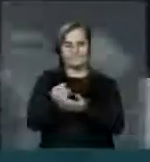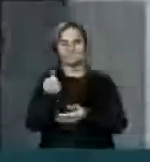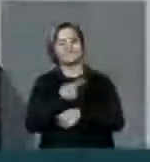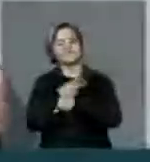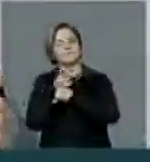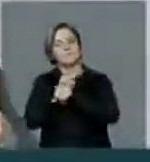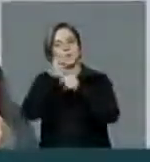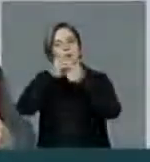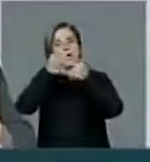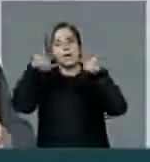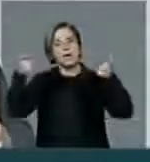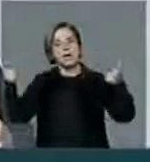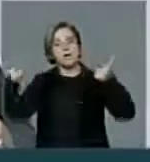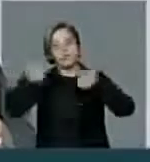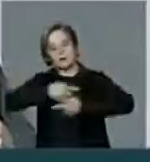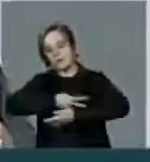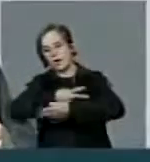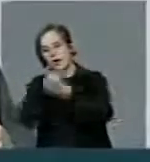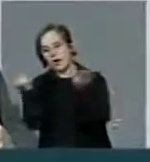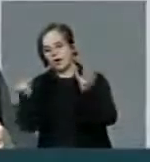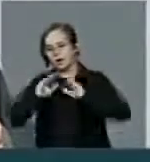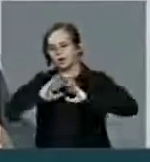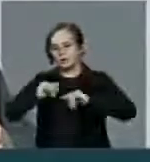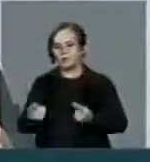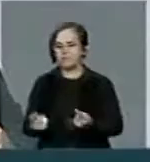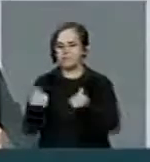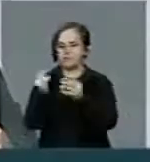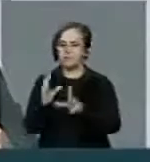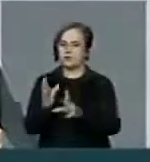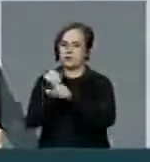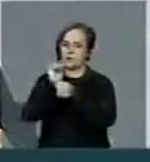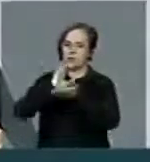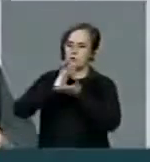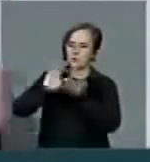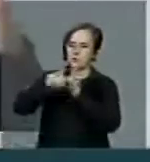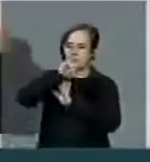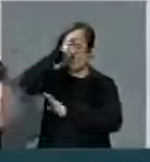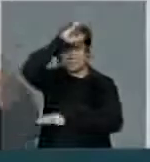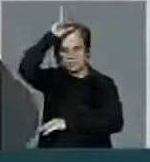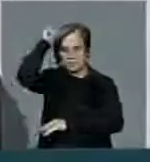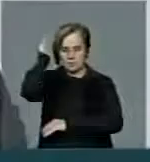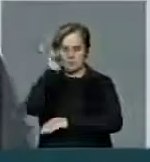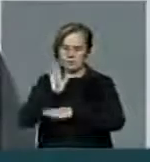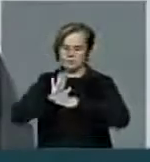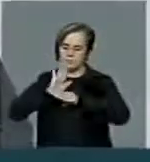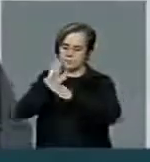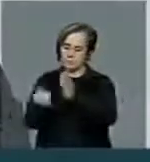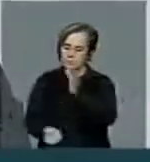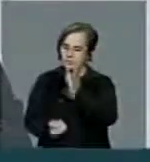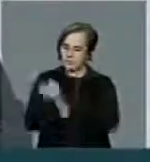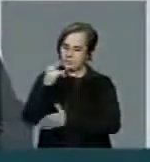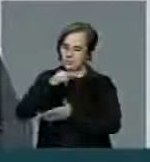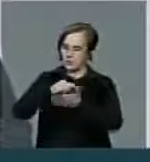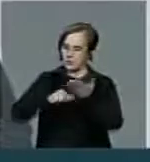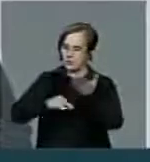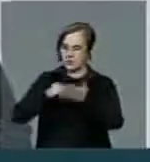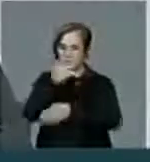procuramos ampliar o leque de financiamento do Fundo Amazônia para atender a implementação do cadastro ambiental